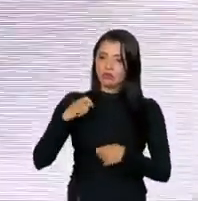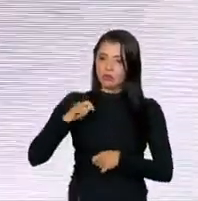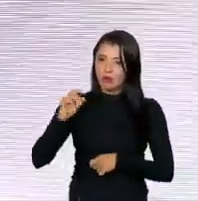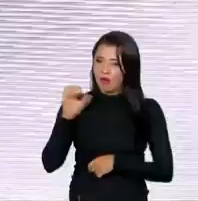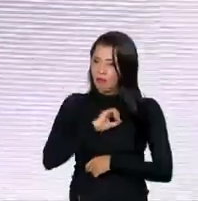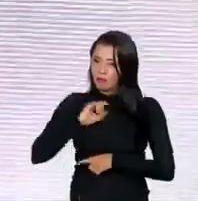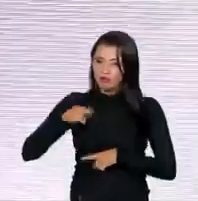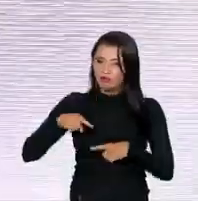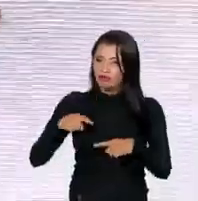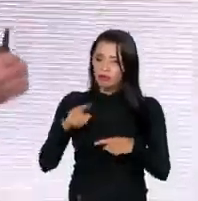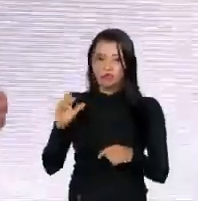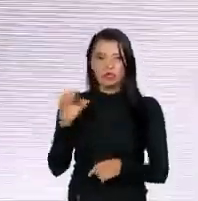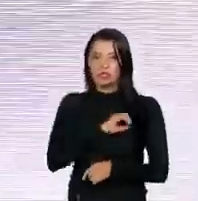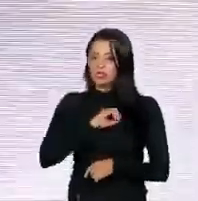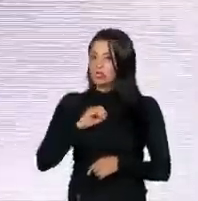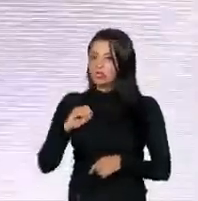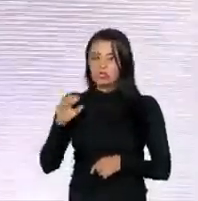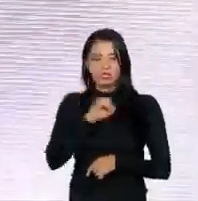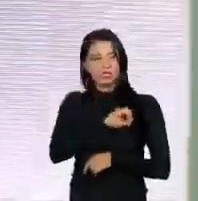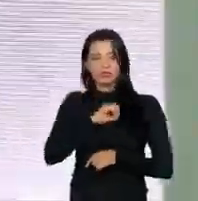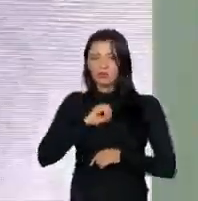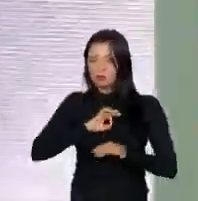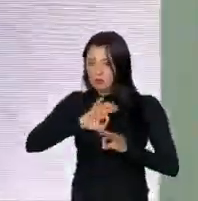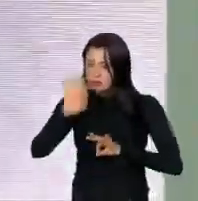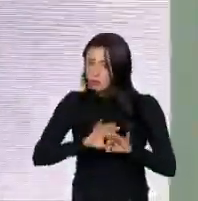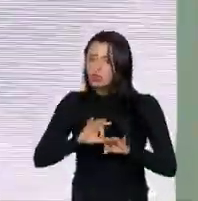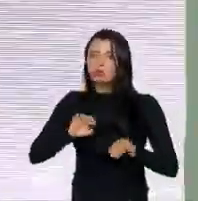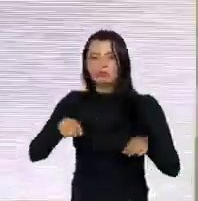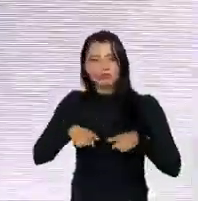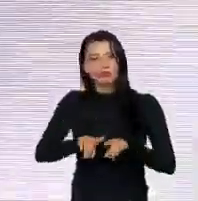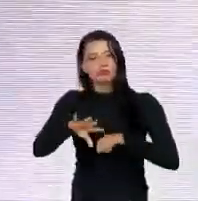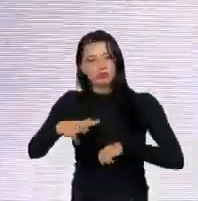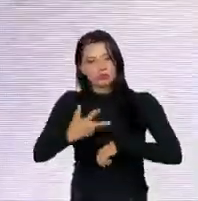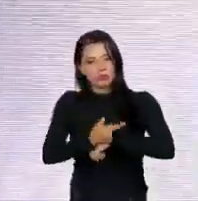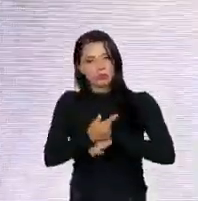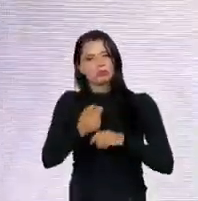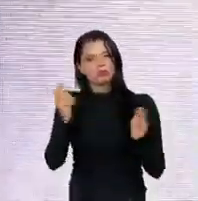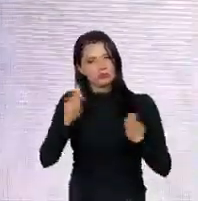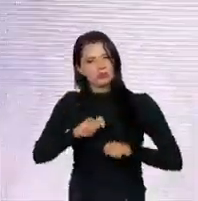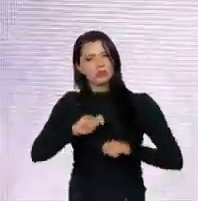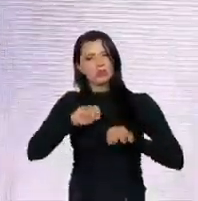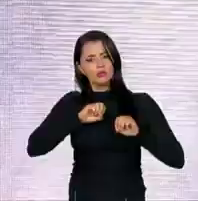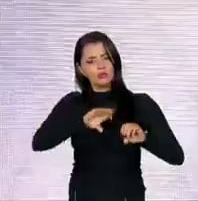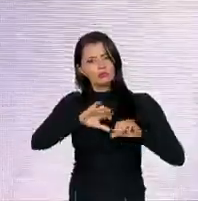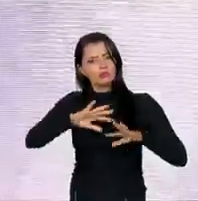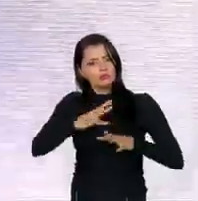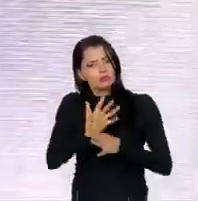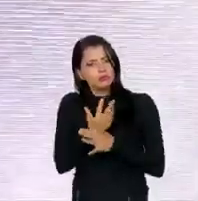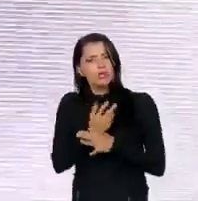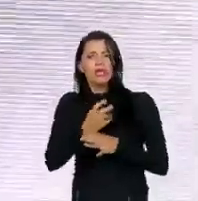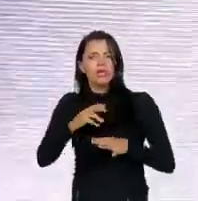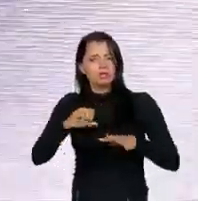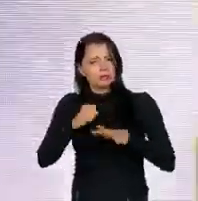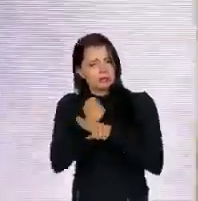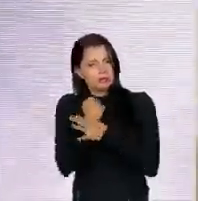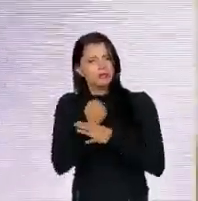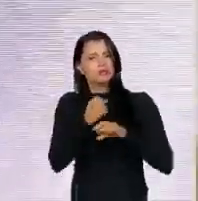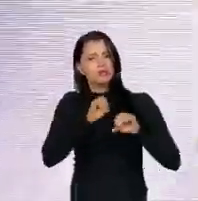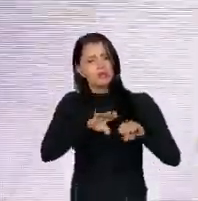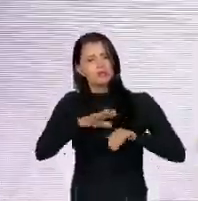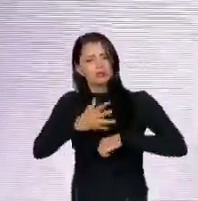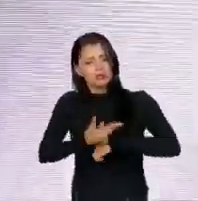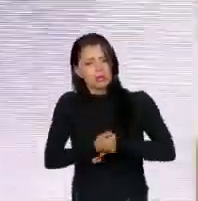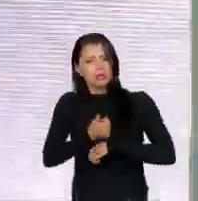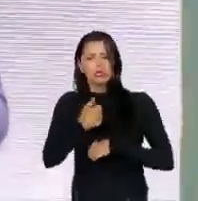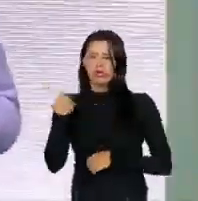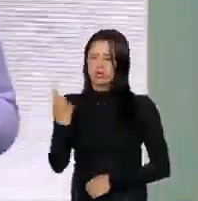precisa andar mais rápido, com qualidade, para que a gente possa garantir uma educação de qualidade aos nossos